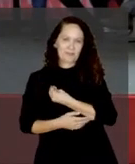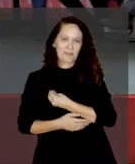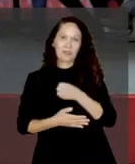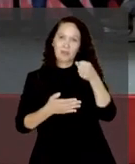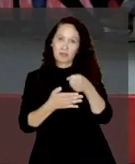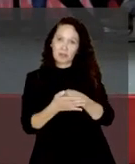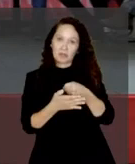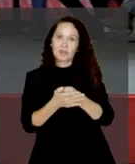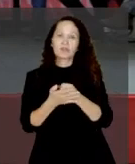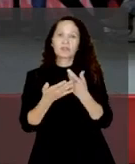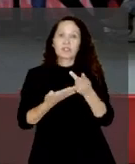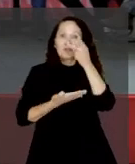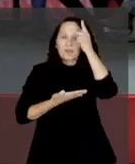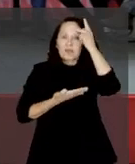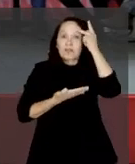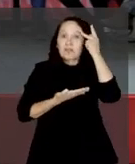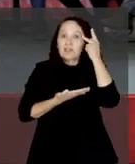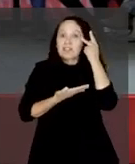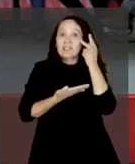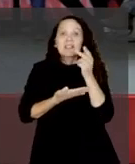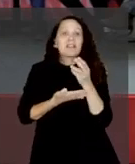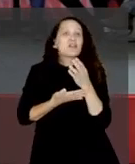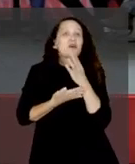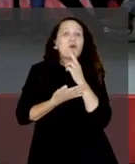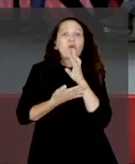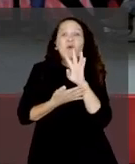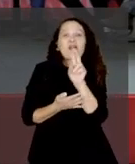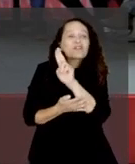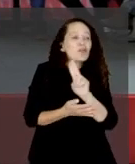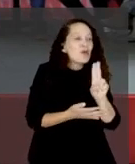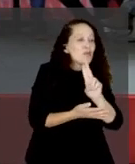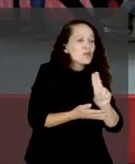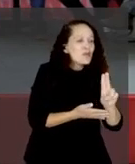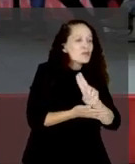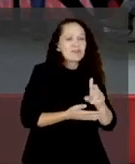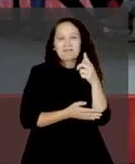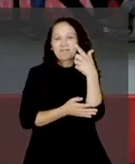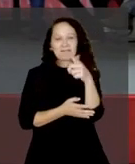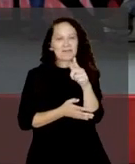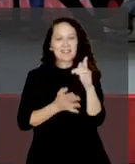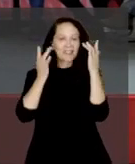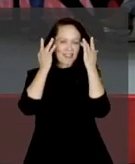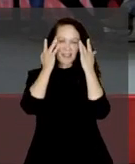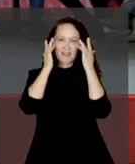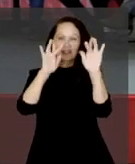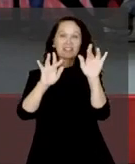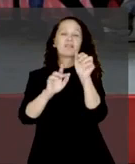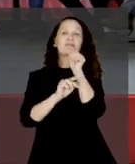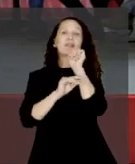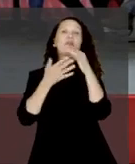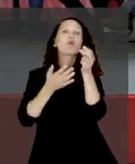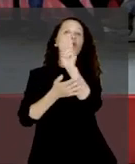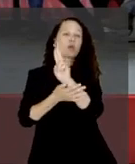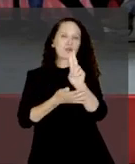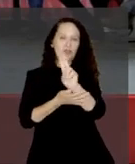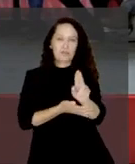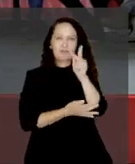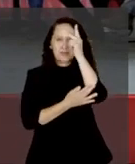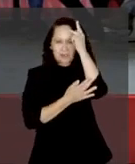de Perus, não identificadas, de companheiros e companheiras que lutaram pela democratização desse